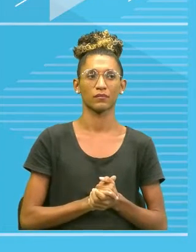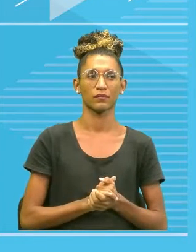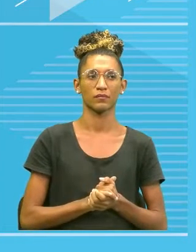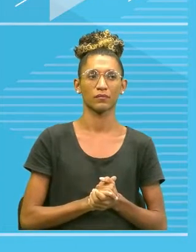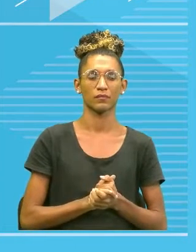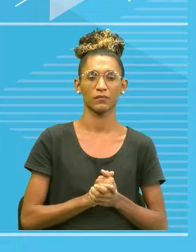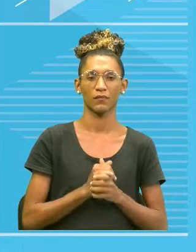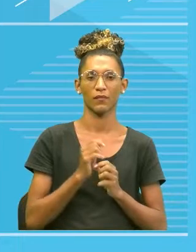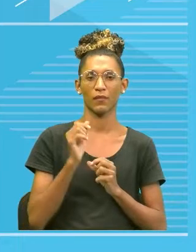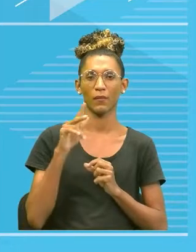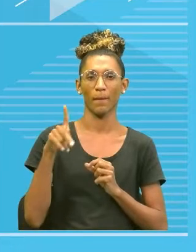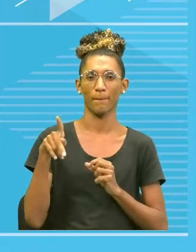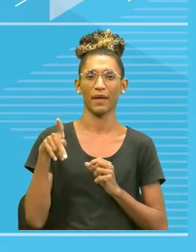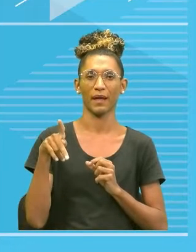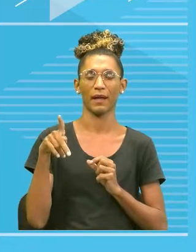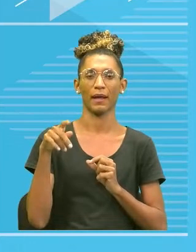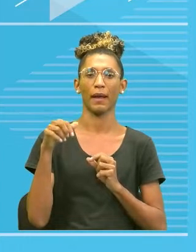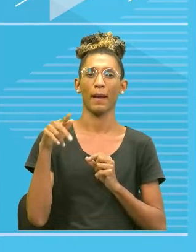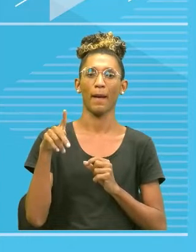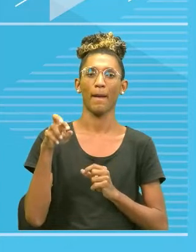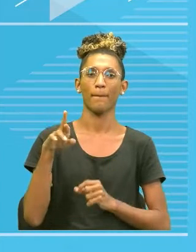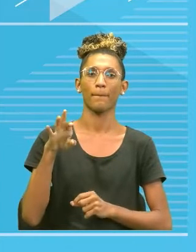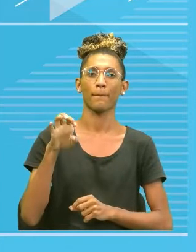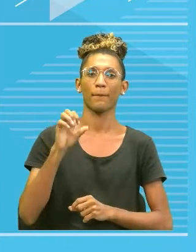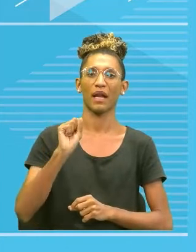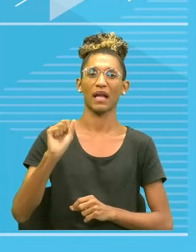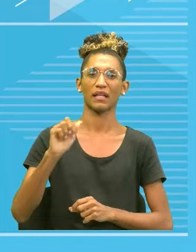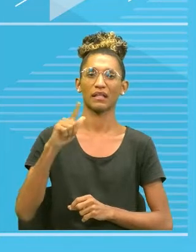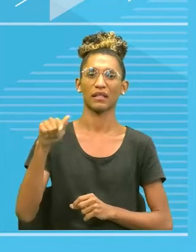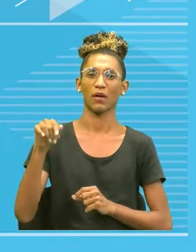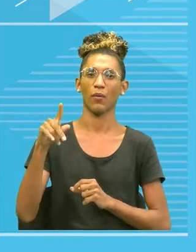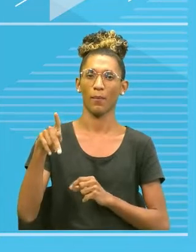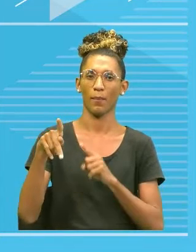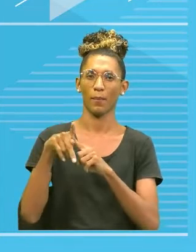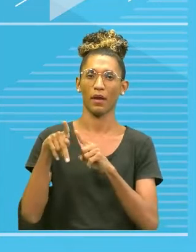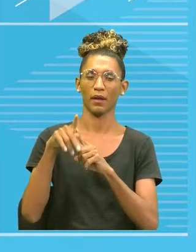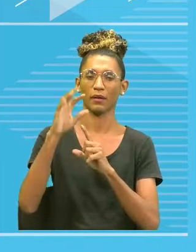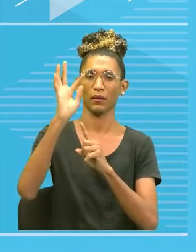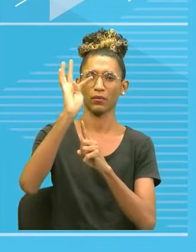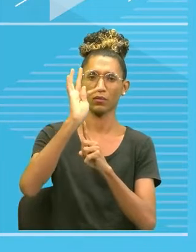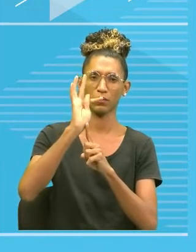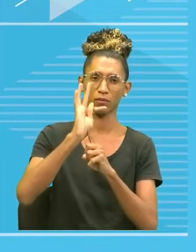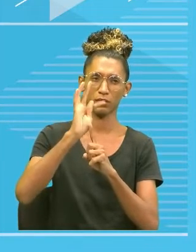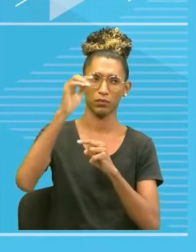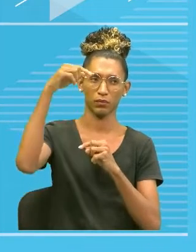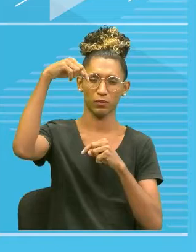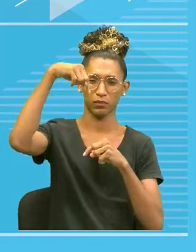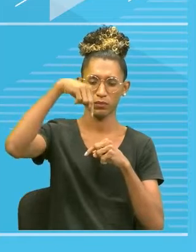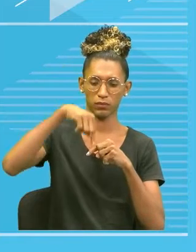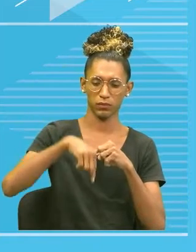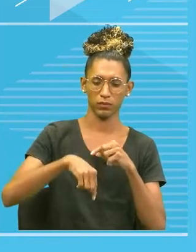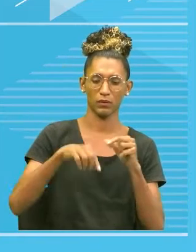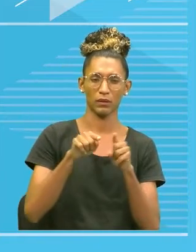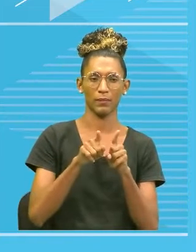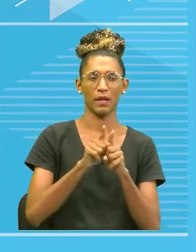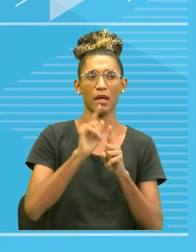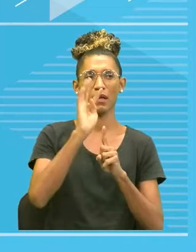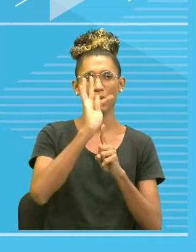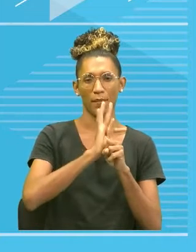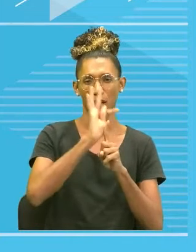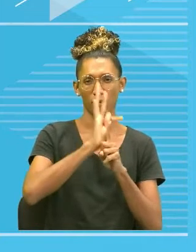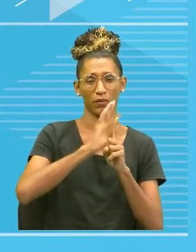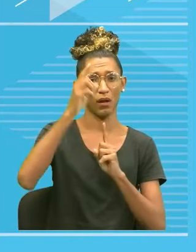uma queda de pressão, consequentemente também uma queda de temperatura. Então, percebam